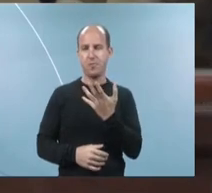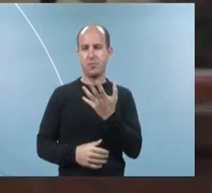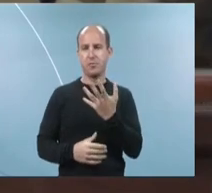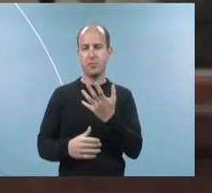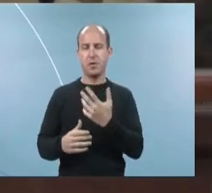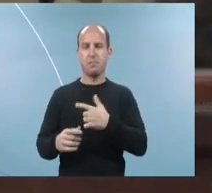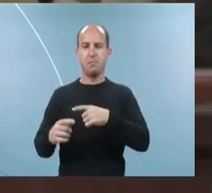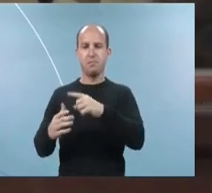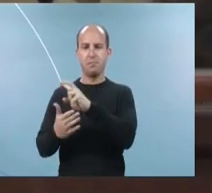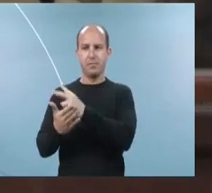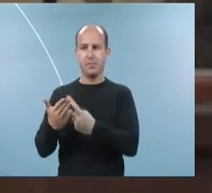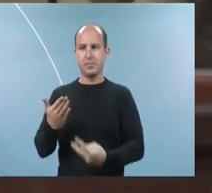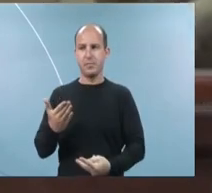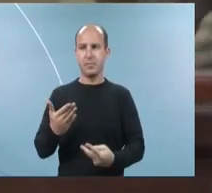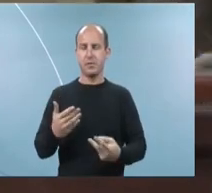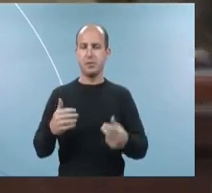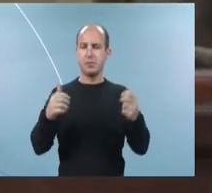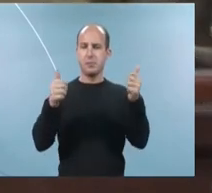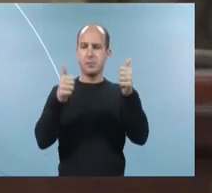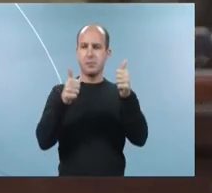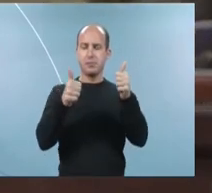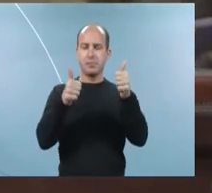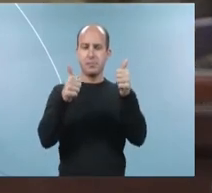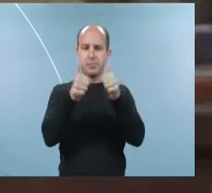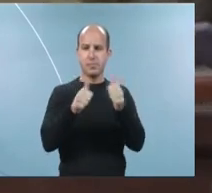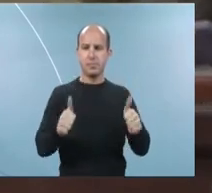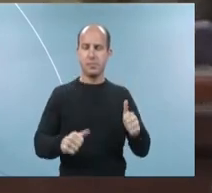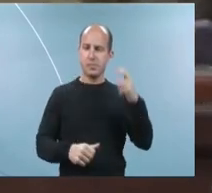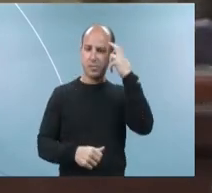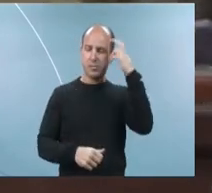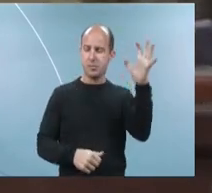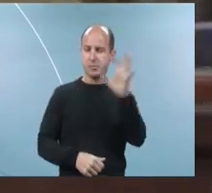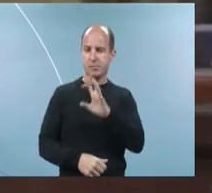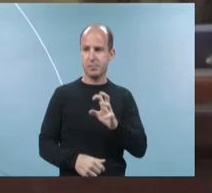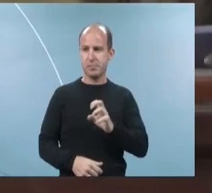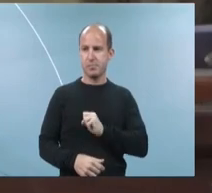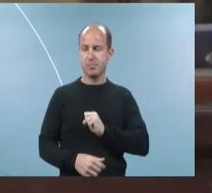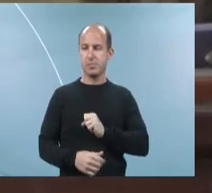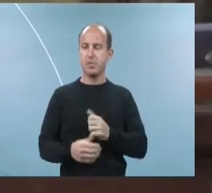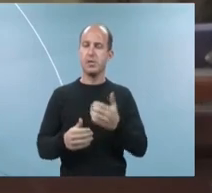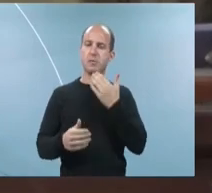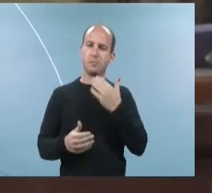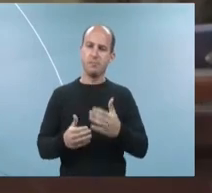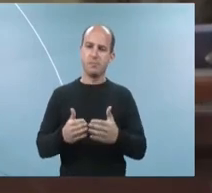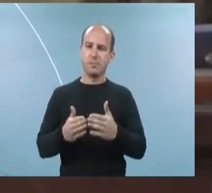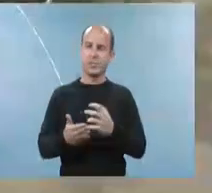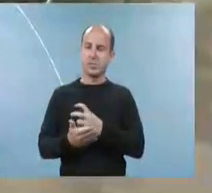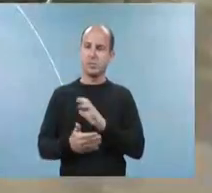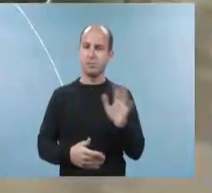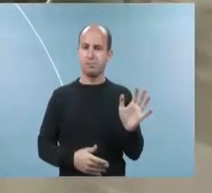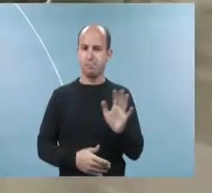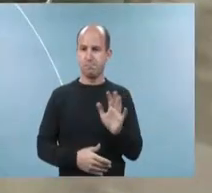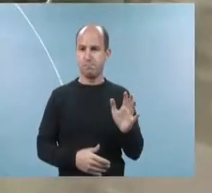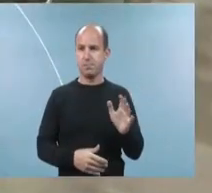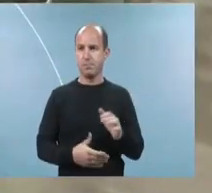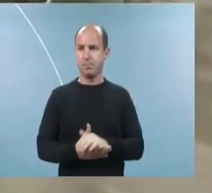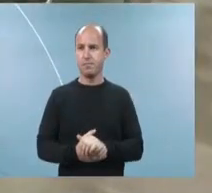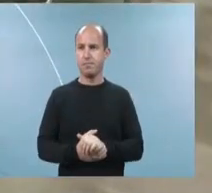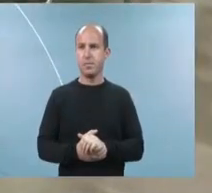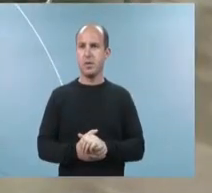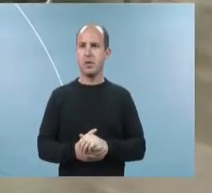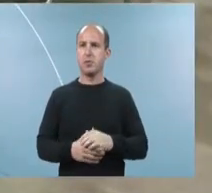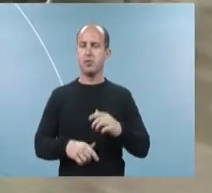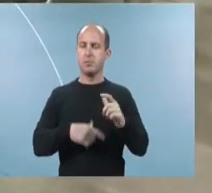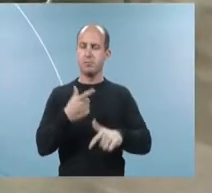poesia, afirmando a idolatria da cultura que se ama. Me despeço de vocês. A missão está